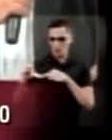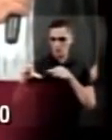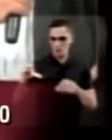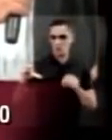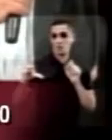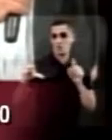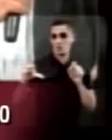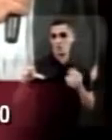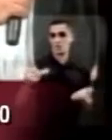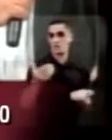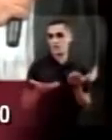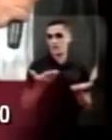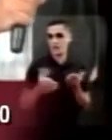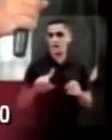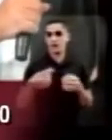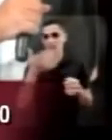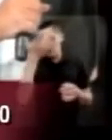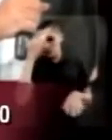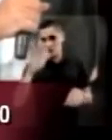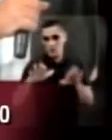os testes e dá